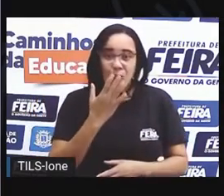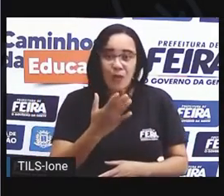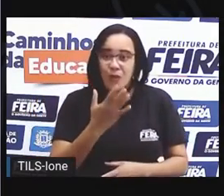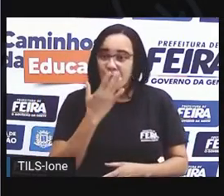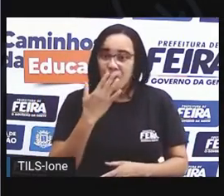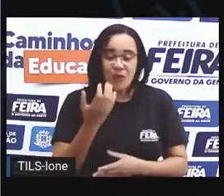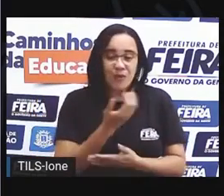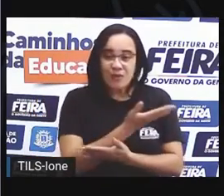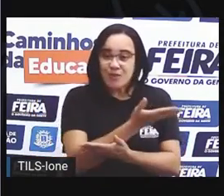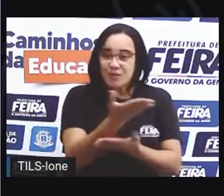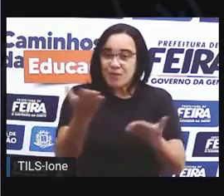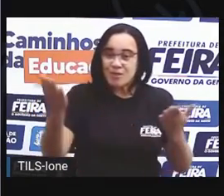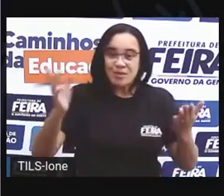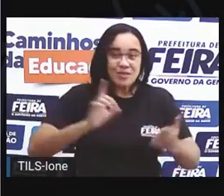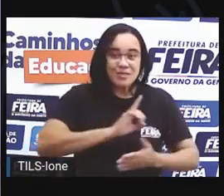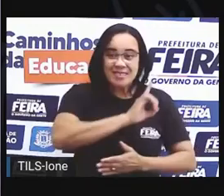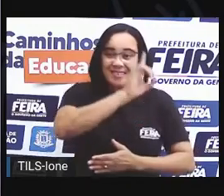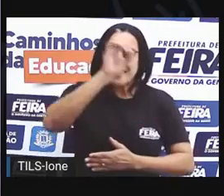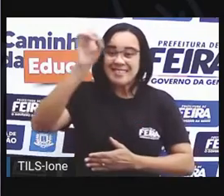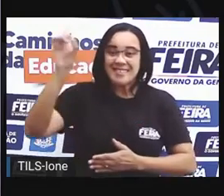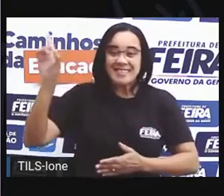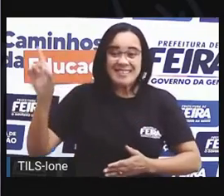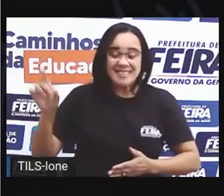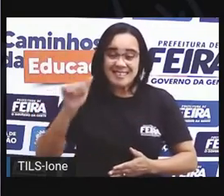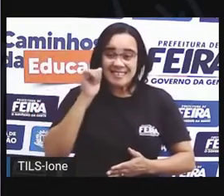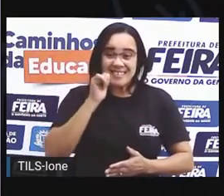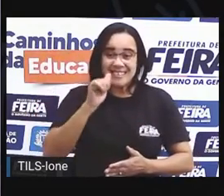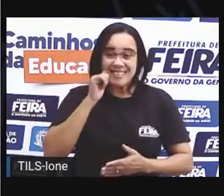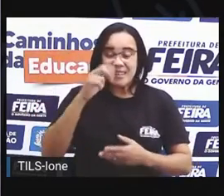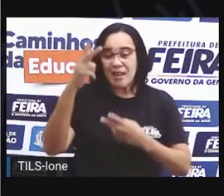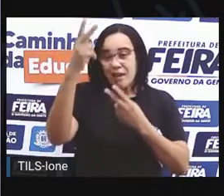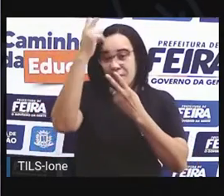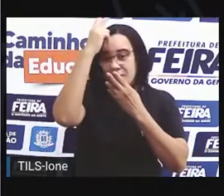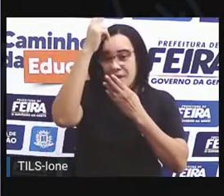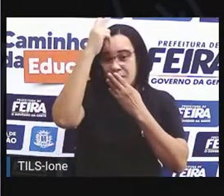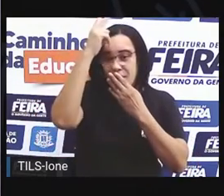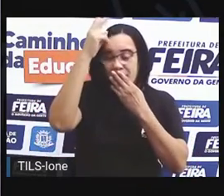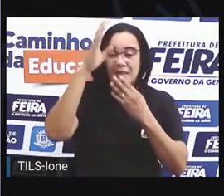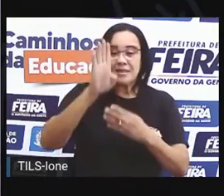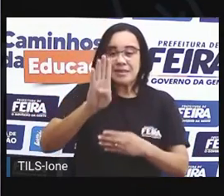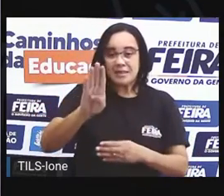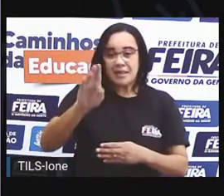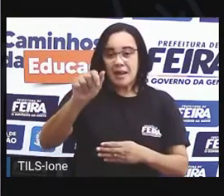Cor para o dia da Índia Bartira. E a Índia Bartira